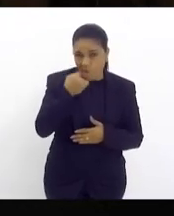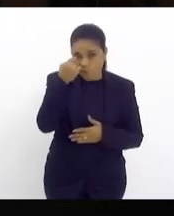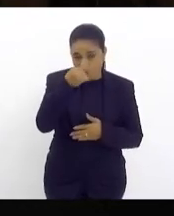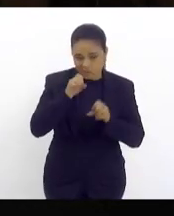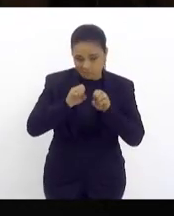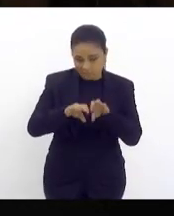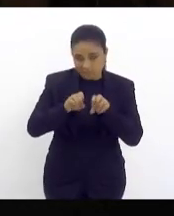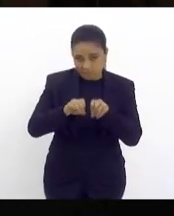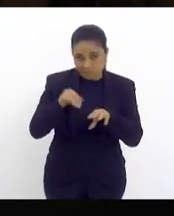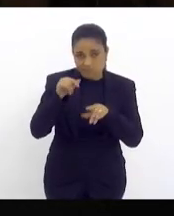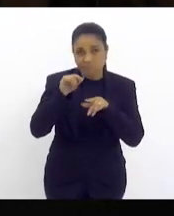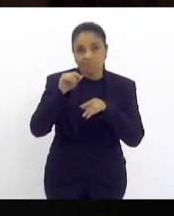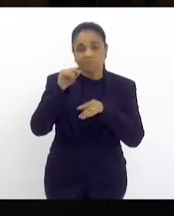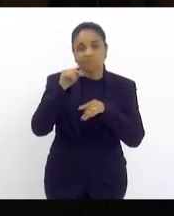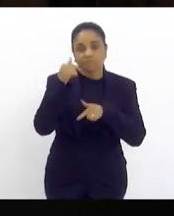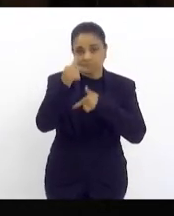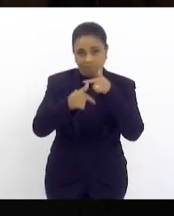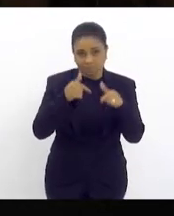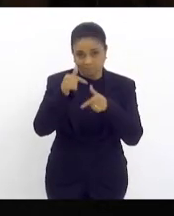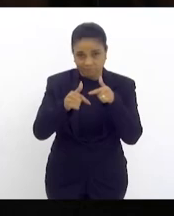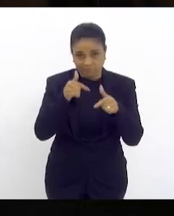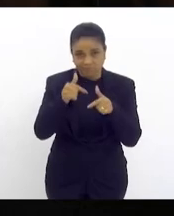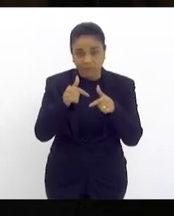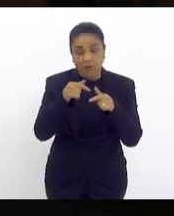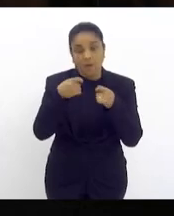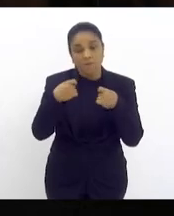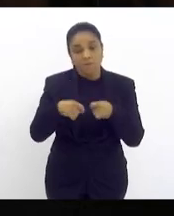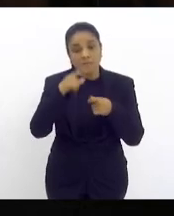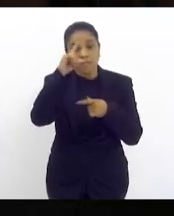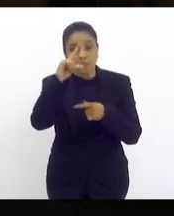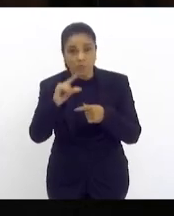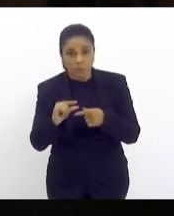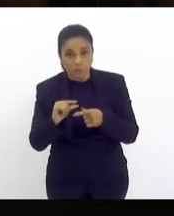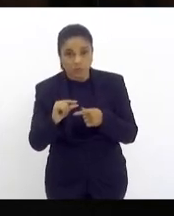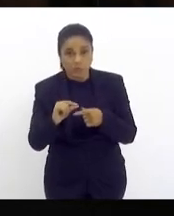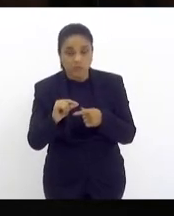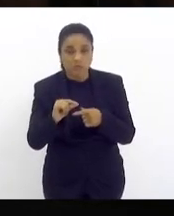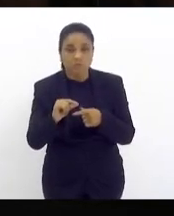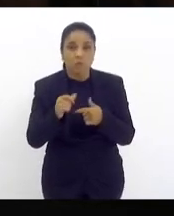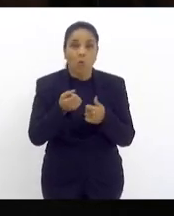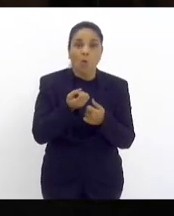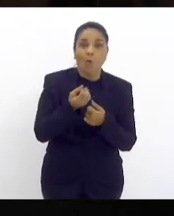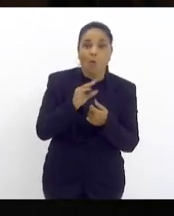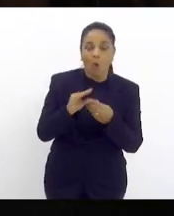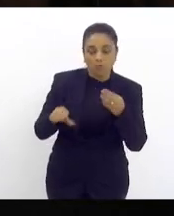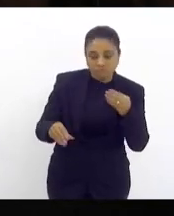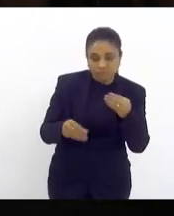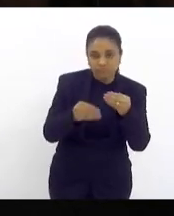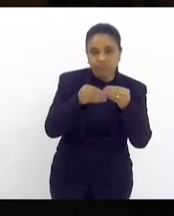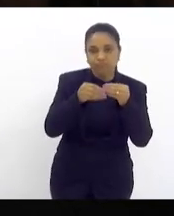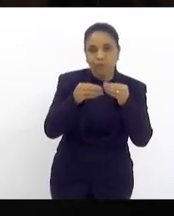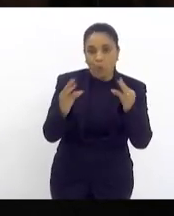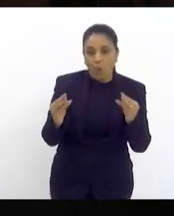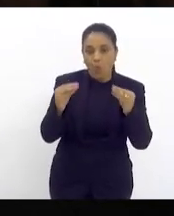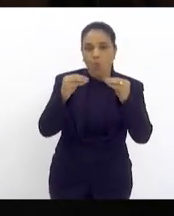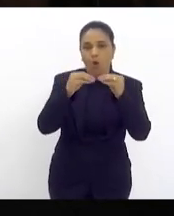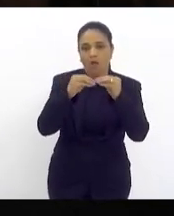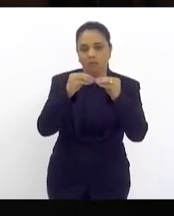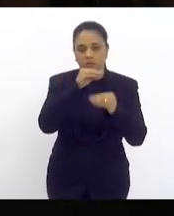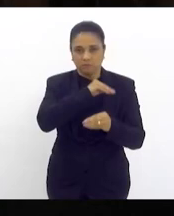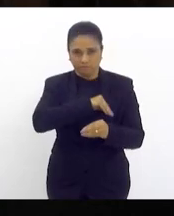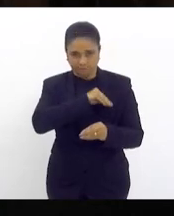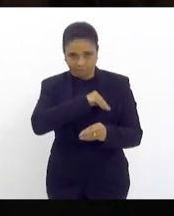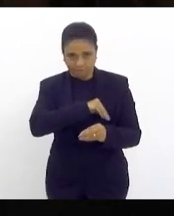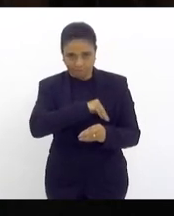precisariam né ter a sua redução ou ganhar um abono isso é um debate com sindicato vai fazer e a gente tá aqui